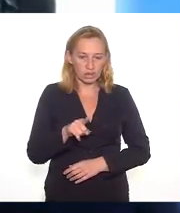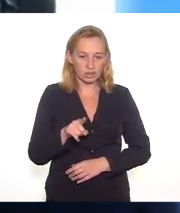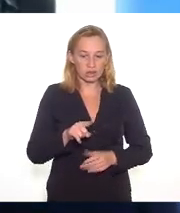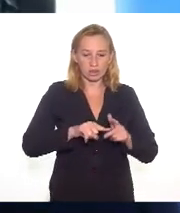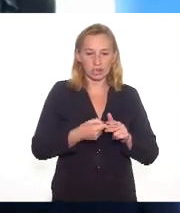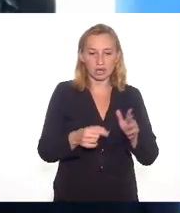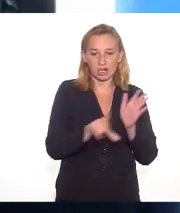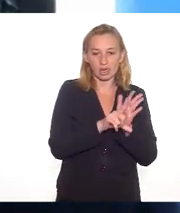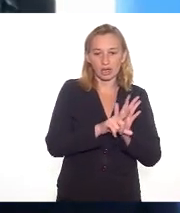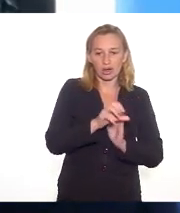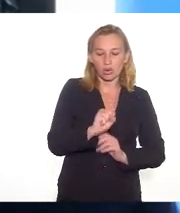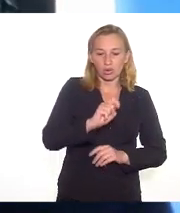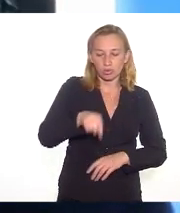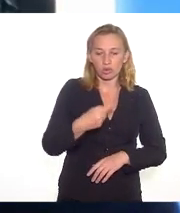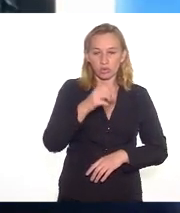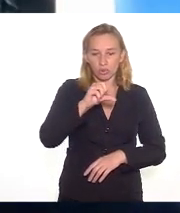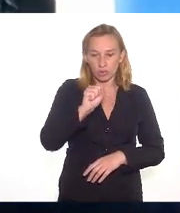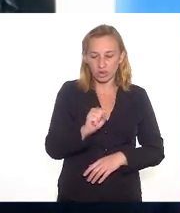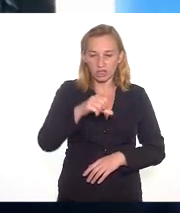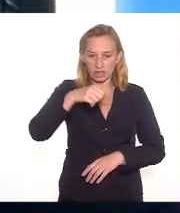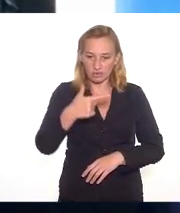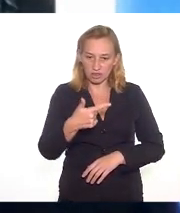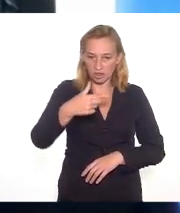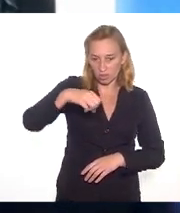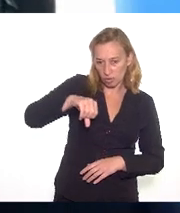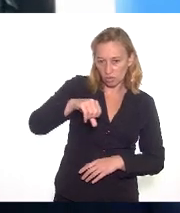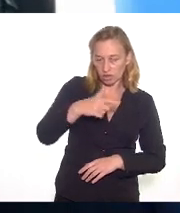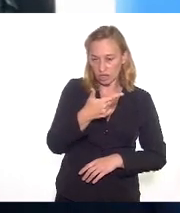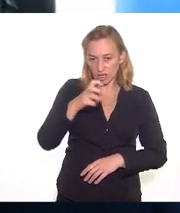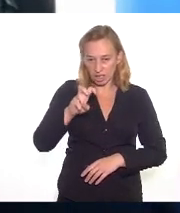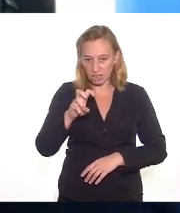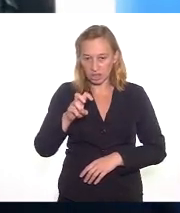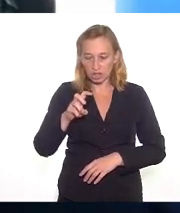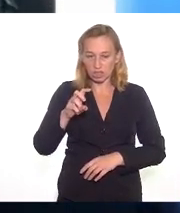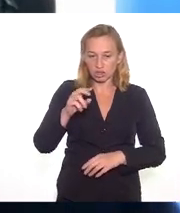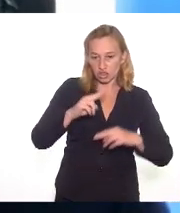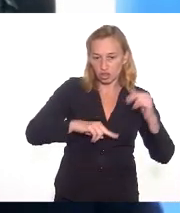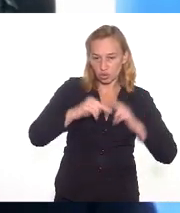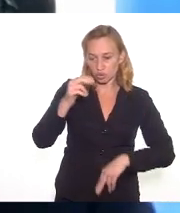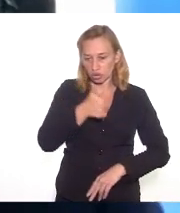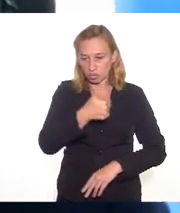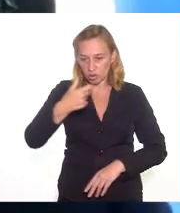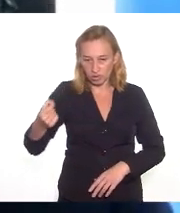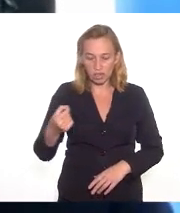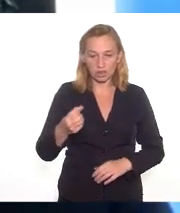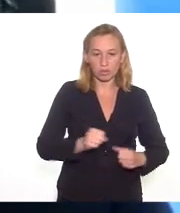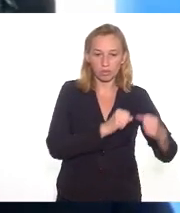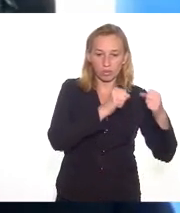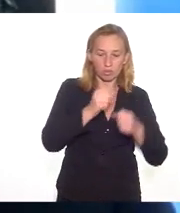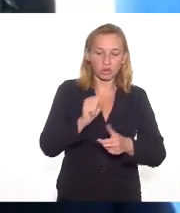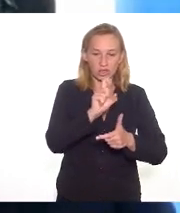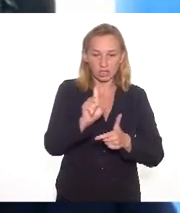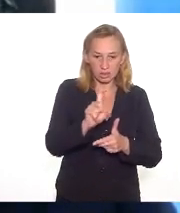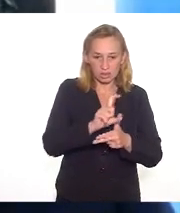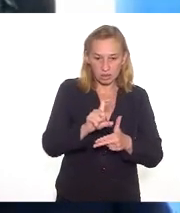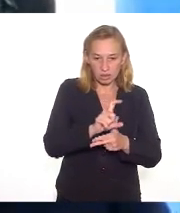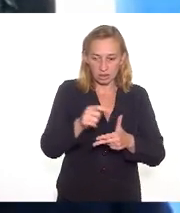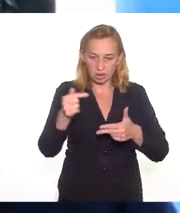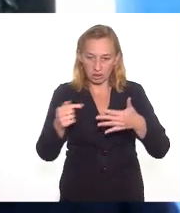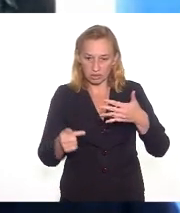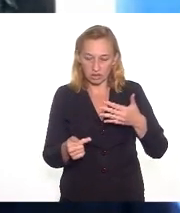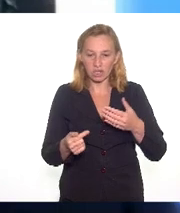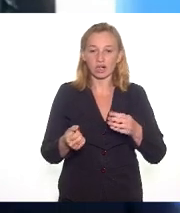lei 8.929 de 15 de julho de 2020, que autoriza o Poder Executivo a classificar como